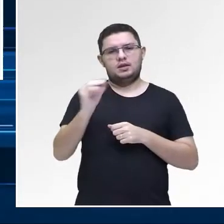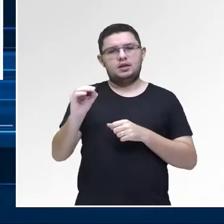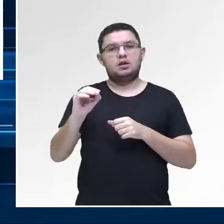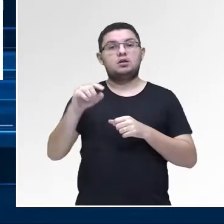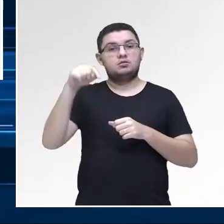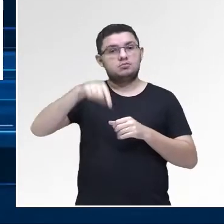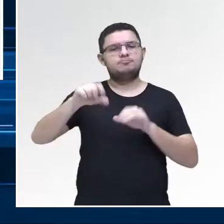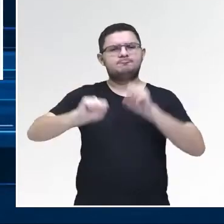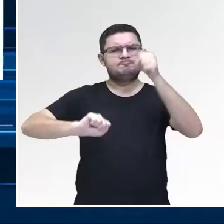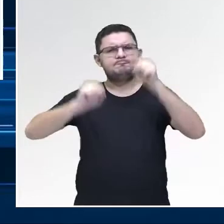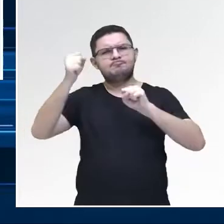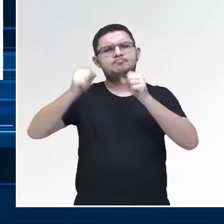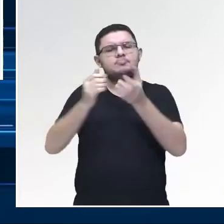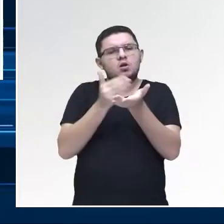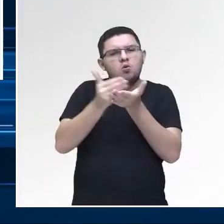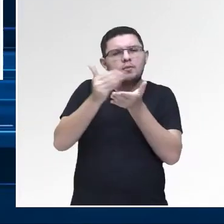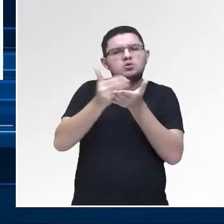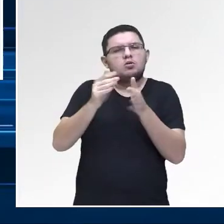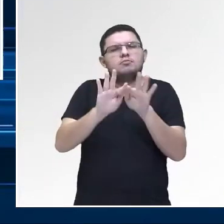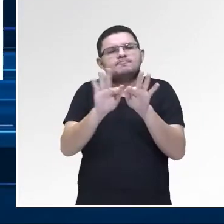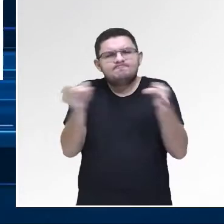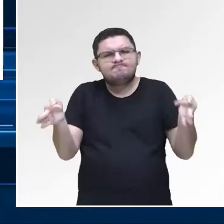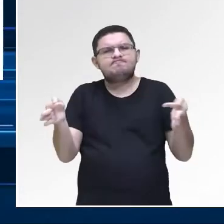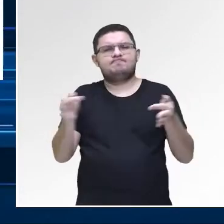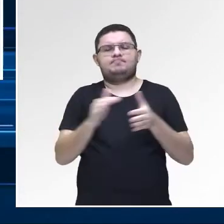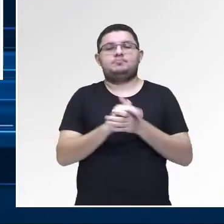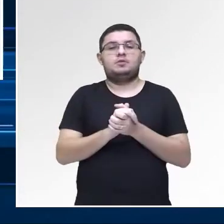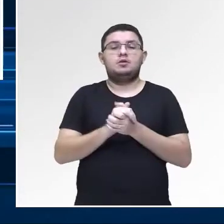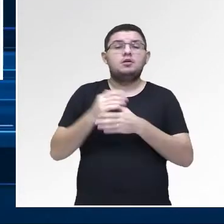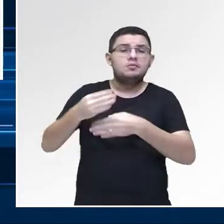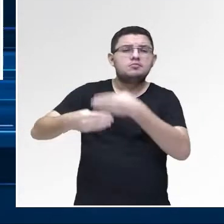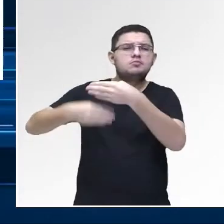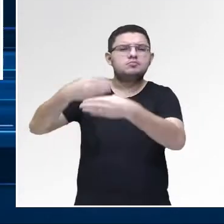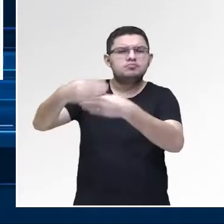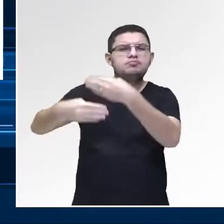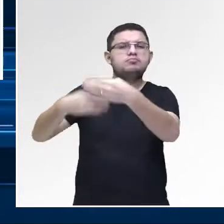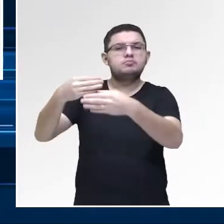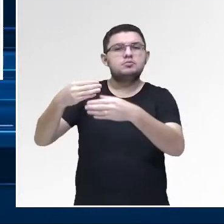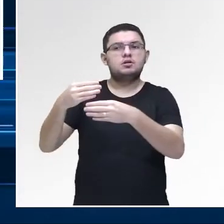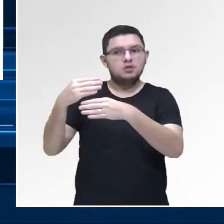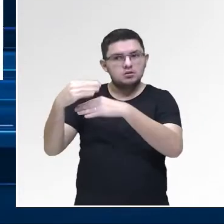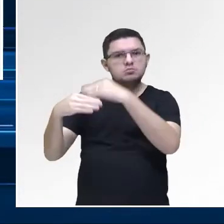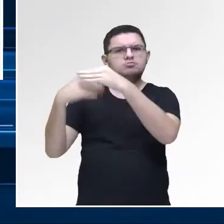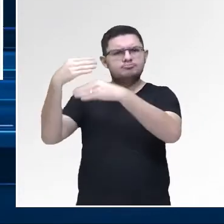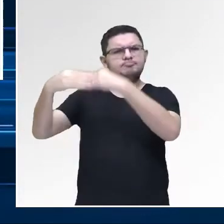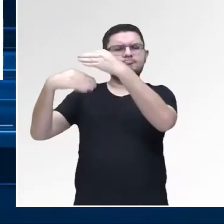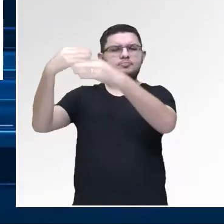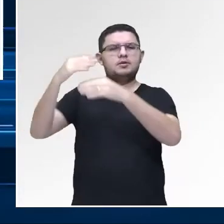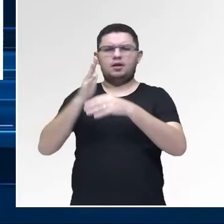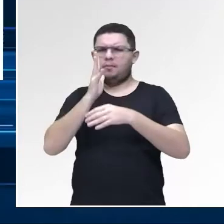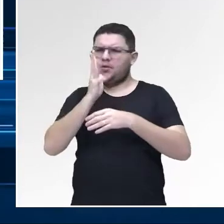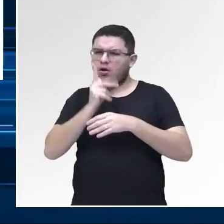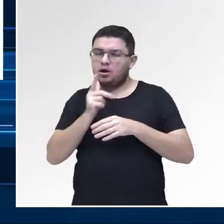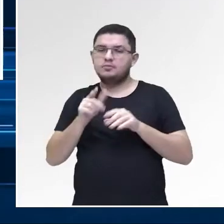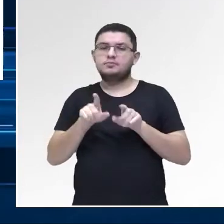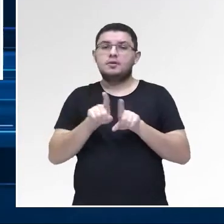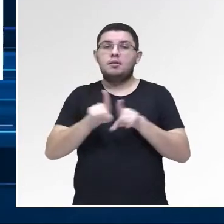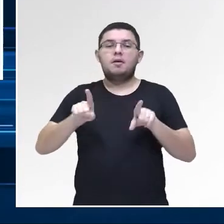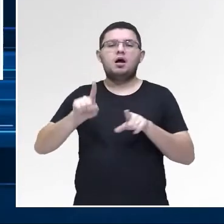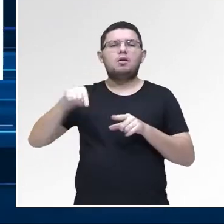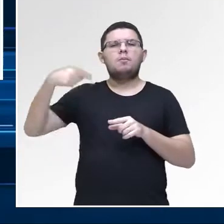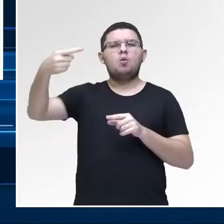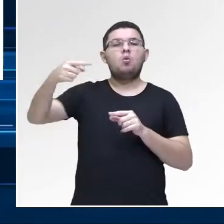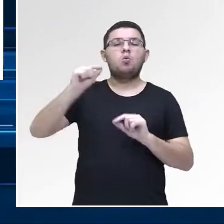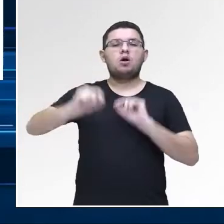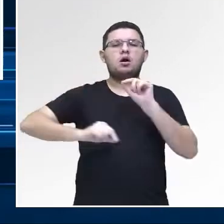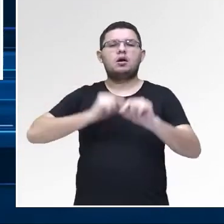no Brasil começou dessa forma, lenta e gradativa, né? Somente nas décadas de 50